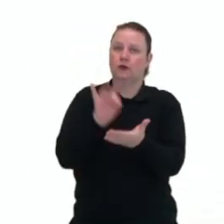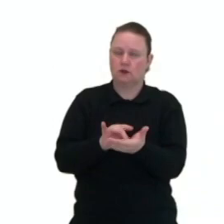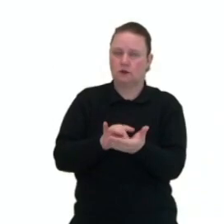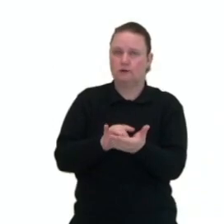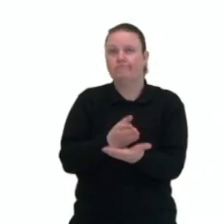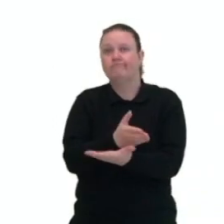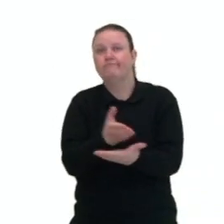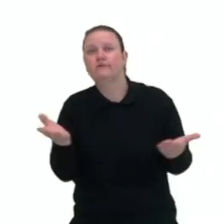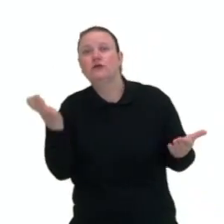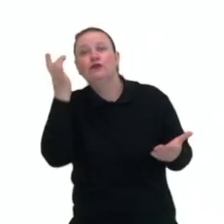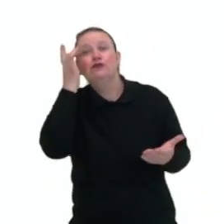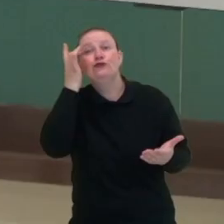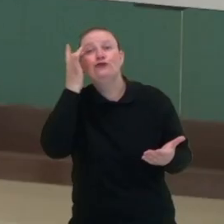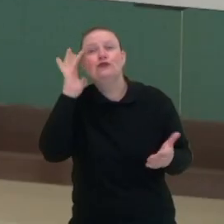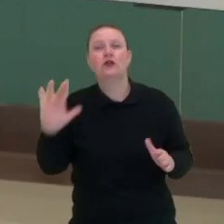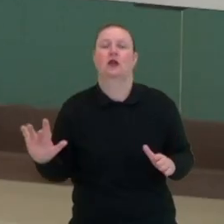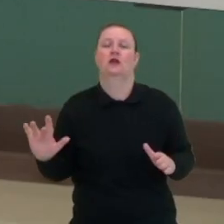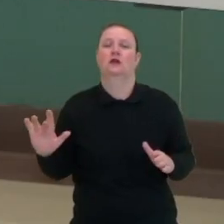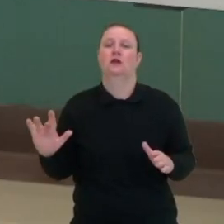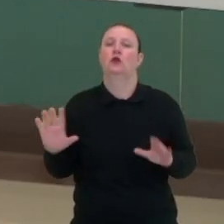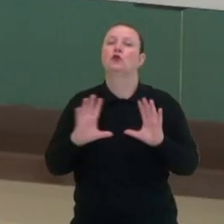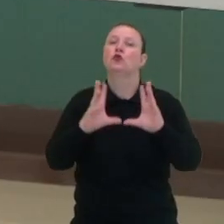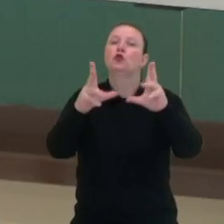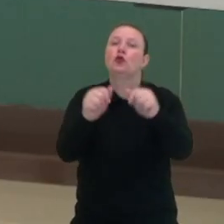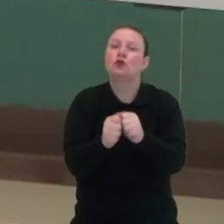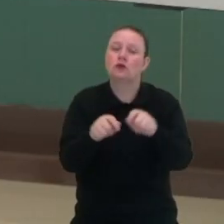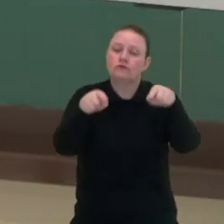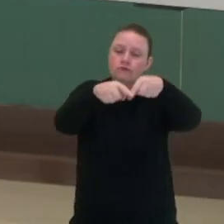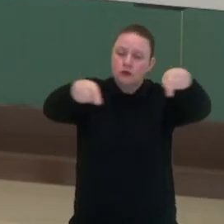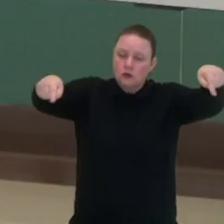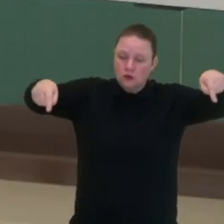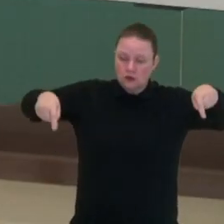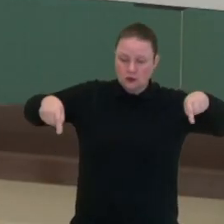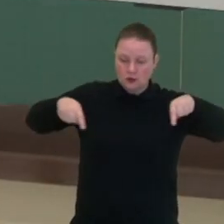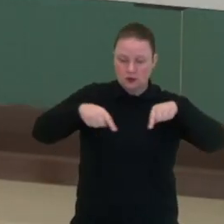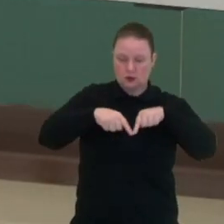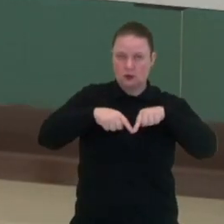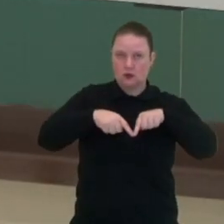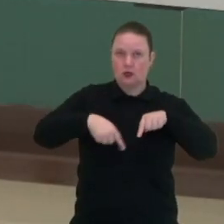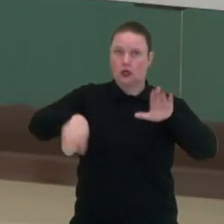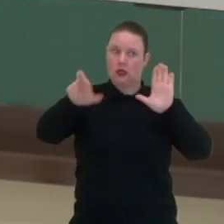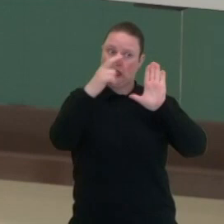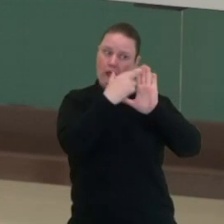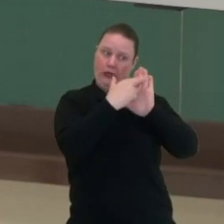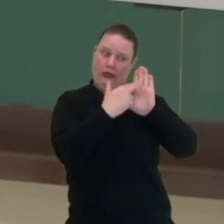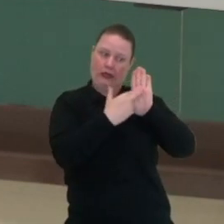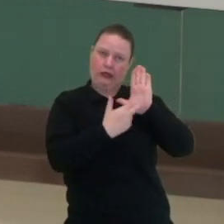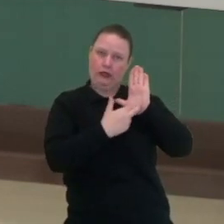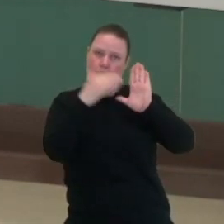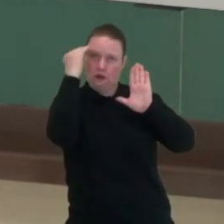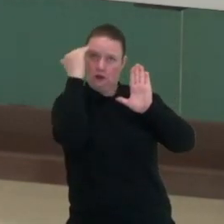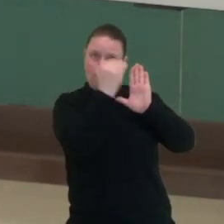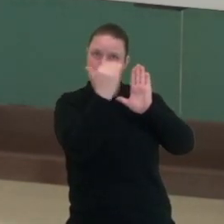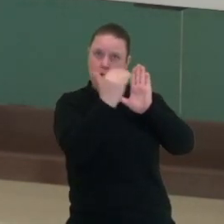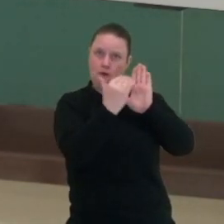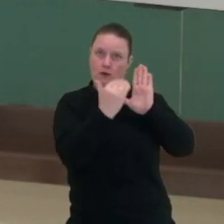vocês sabem, mas toda quadra ela tem padrões, ela tem regras a ser seguidas no momento em que ela será